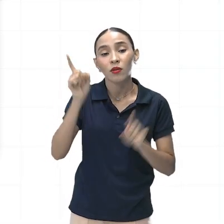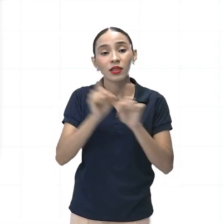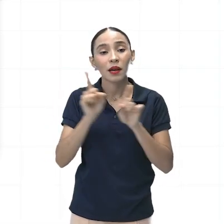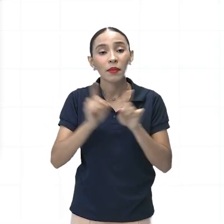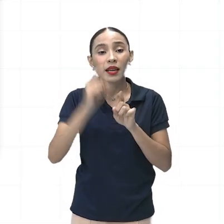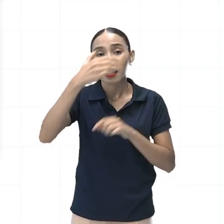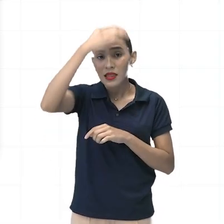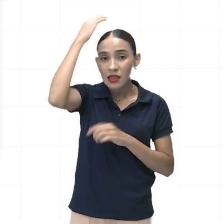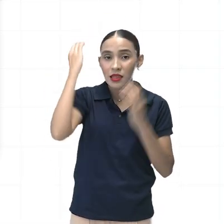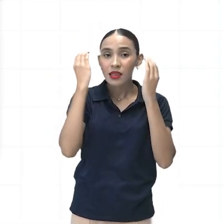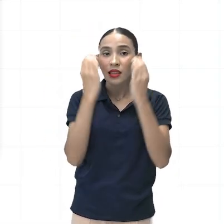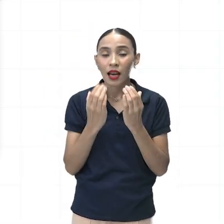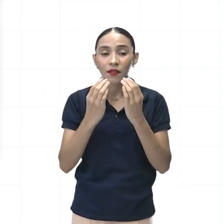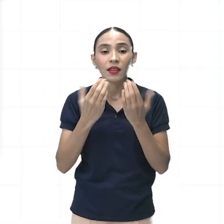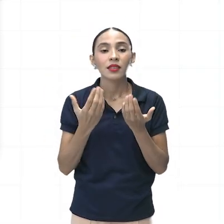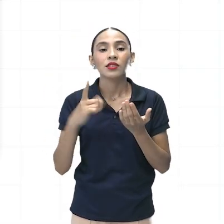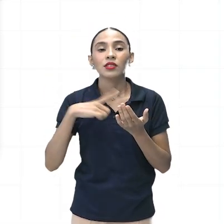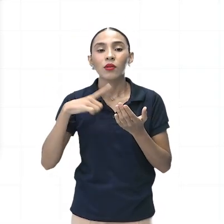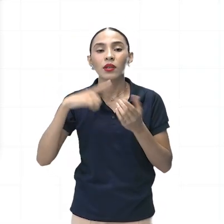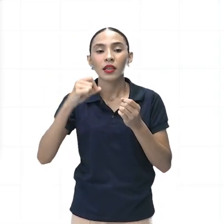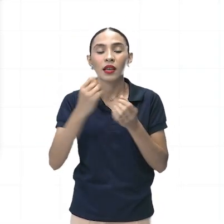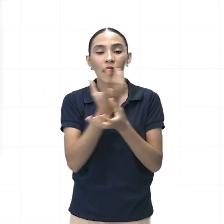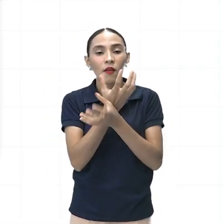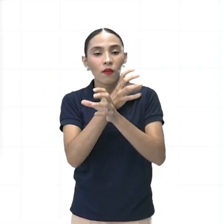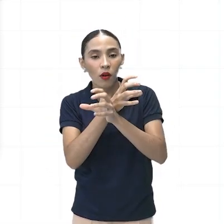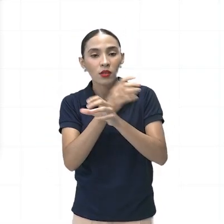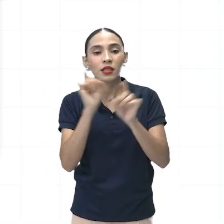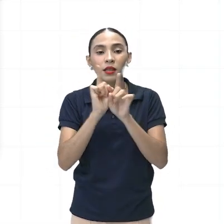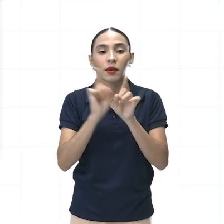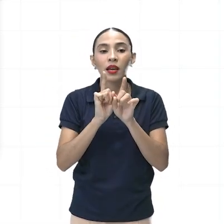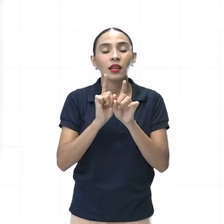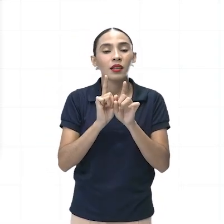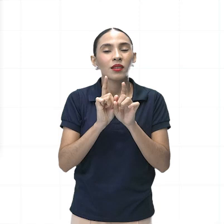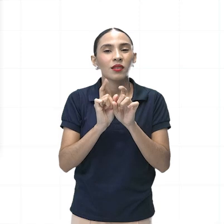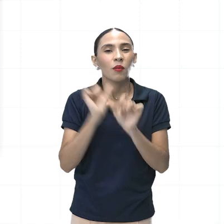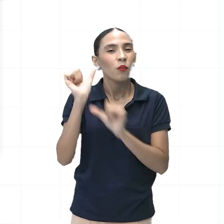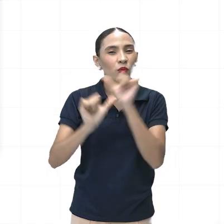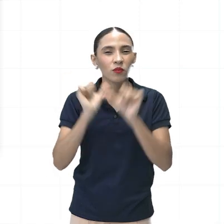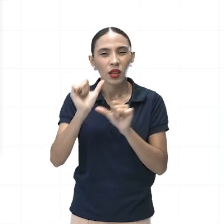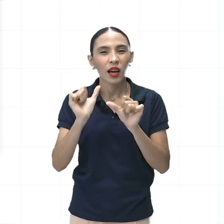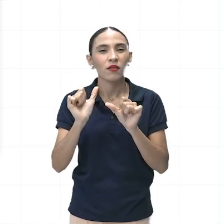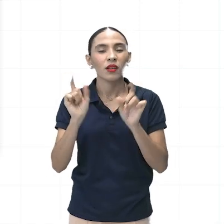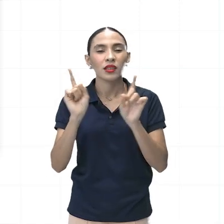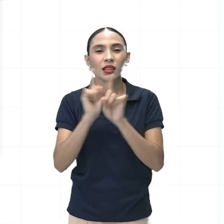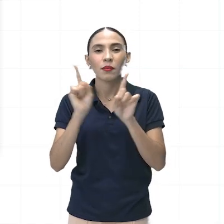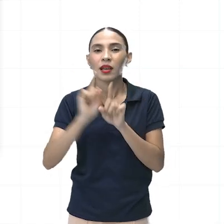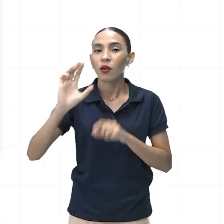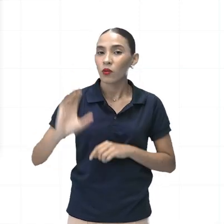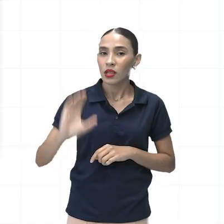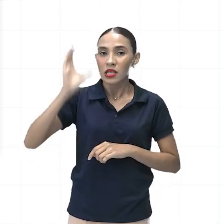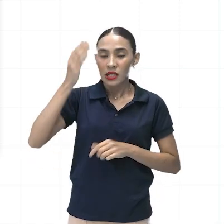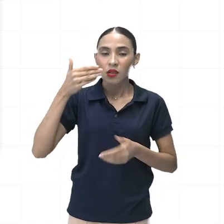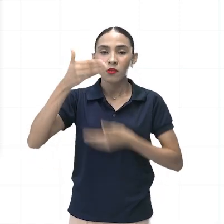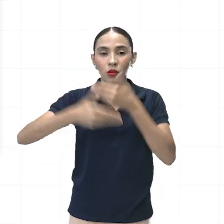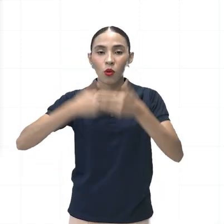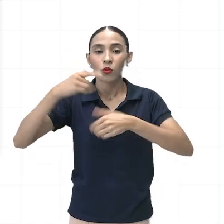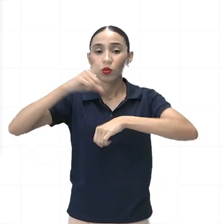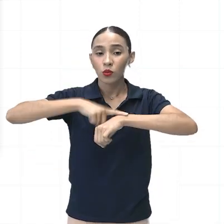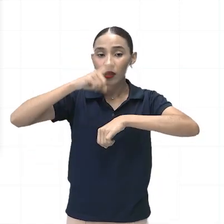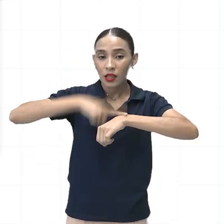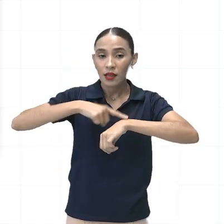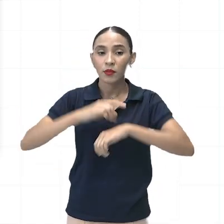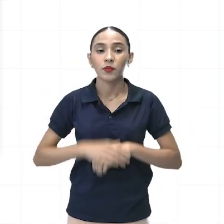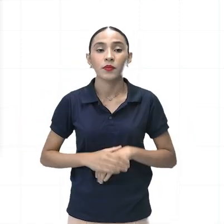Darwin fez foi quanto à presença de fósseis e o quanto eles mostravam que ocorriam mudanças ao longo do